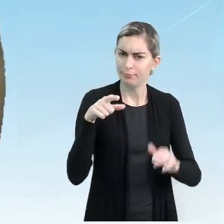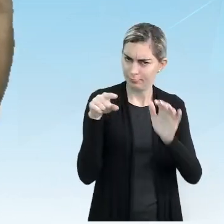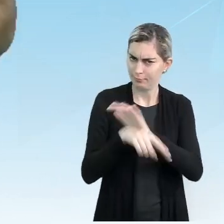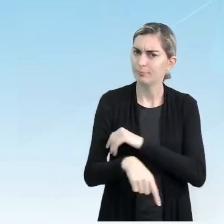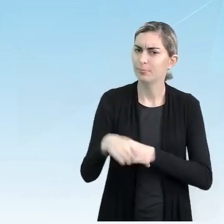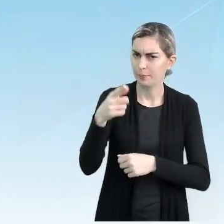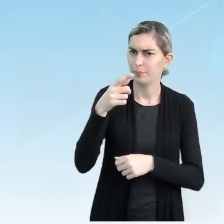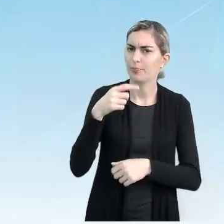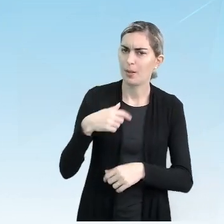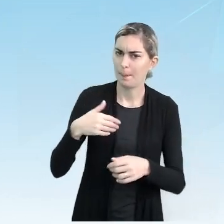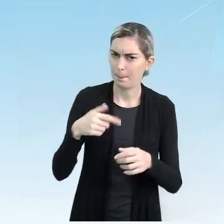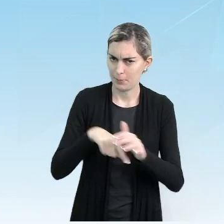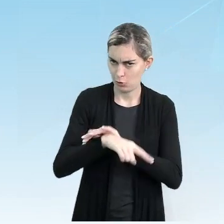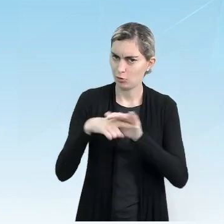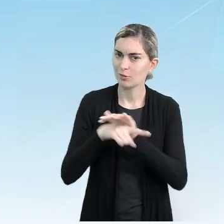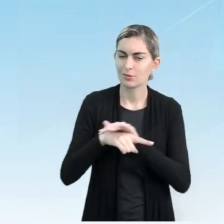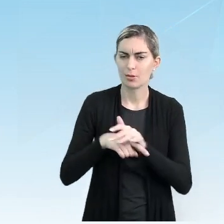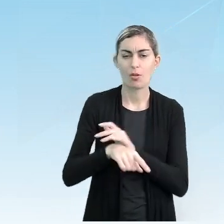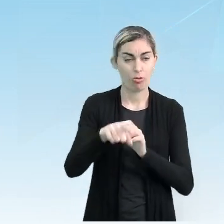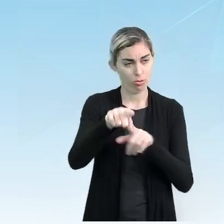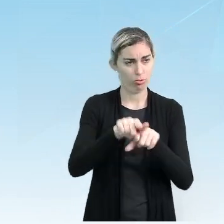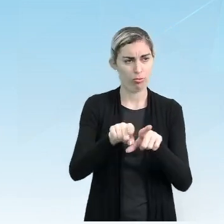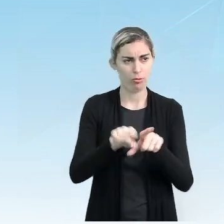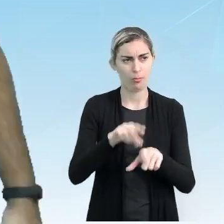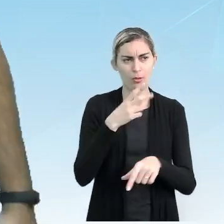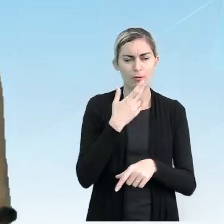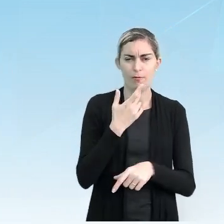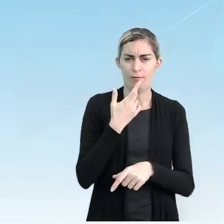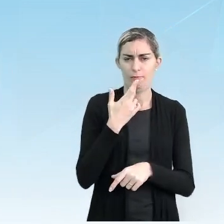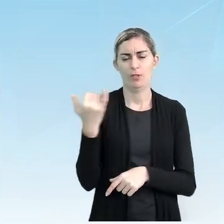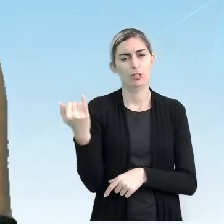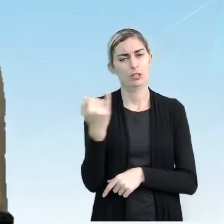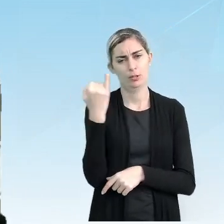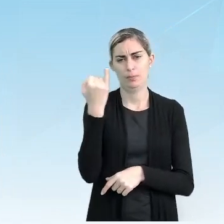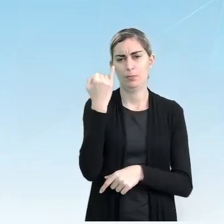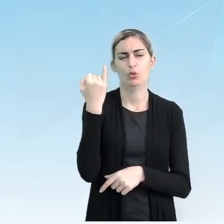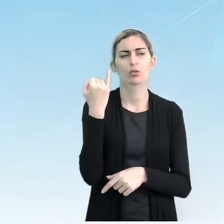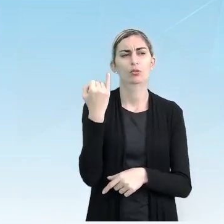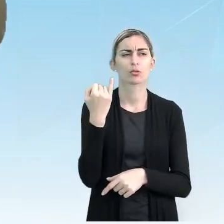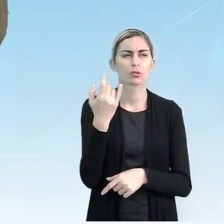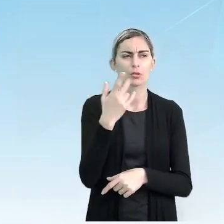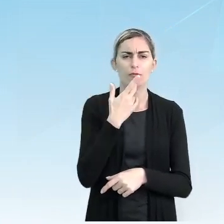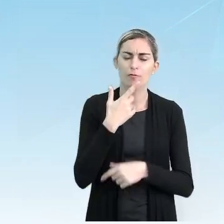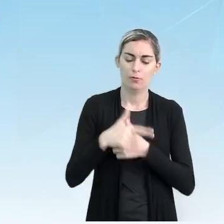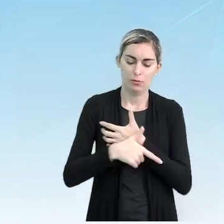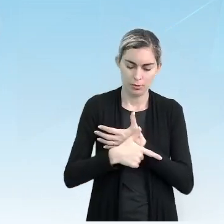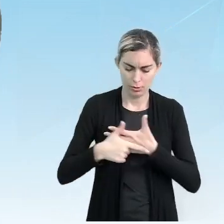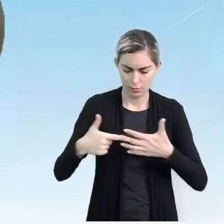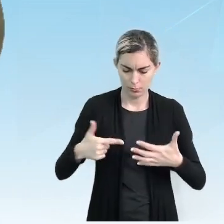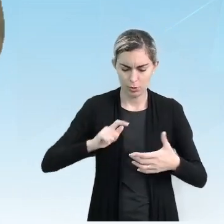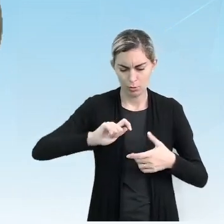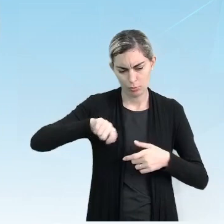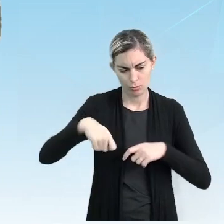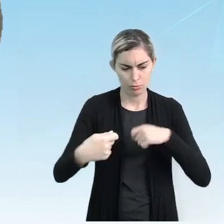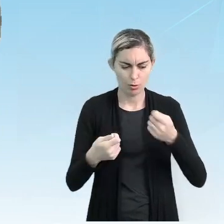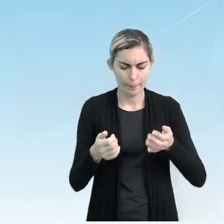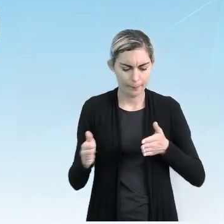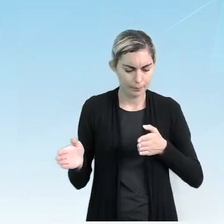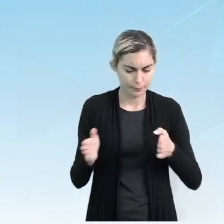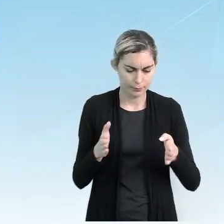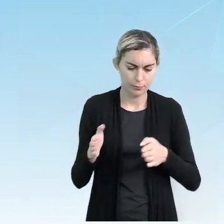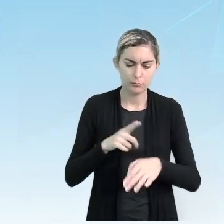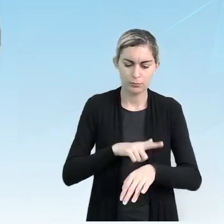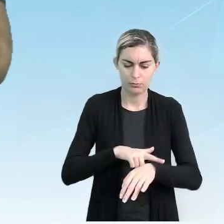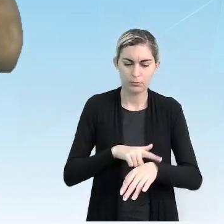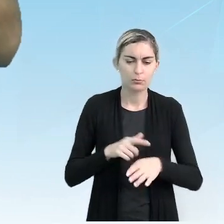sim. Inclusive, você está falando aí, eu lembrei de algo importante. A moral se envolve com a questão temporal, né? É uma